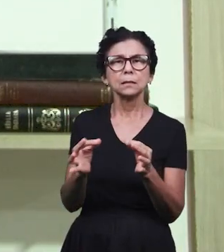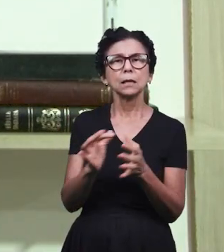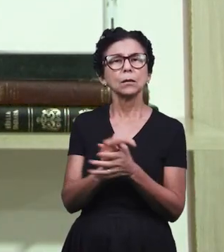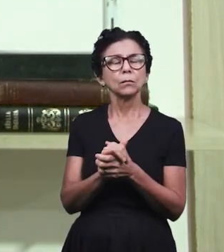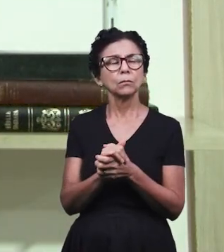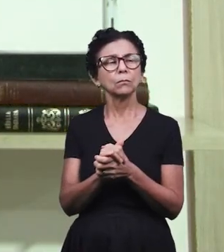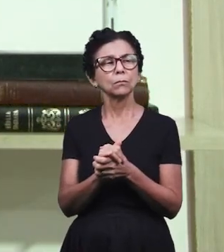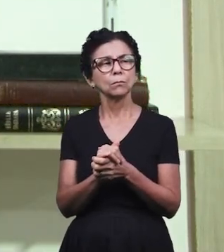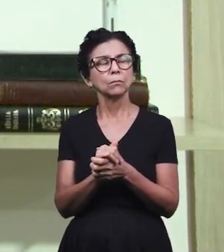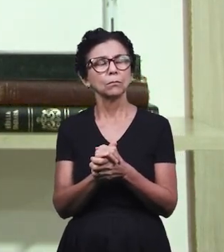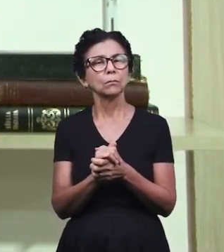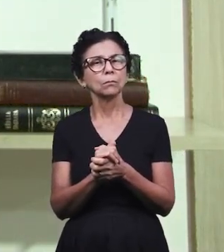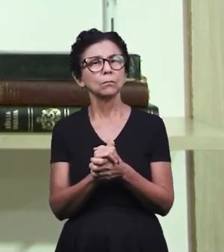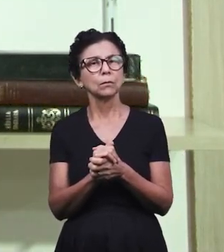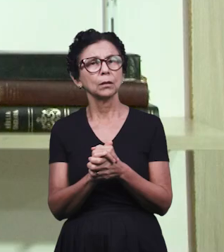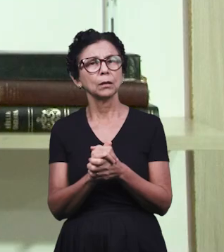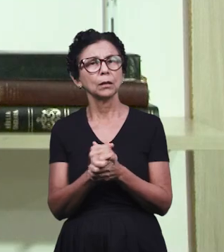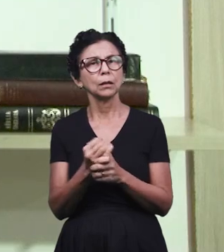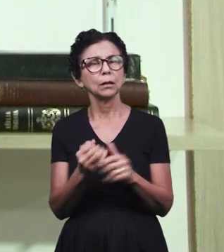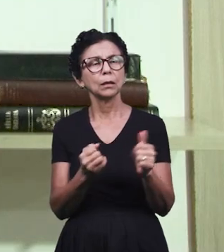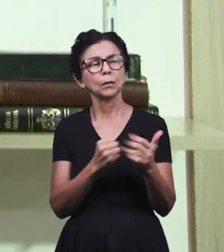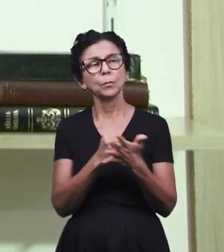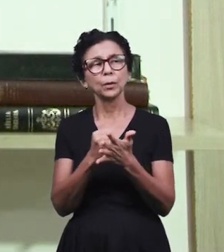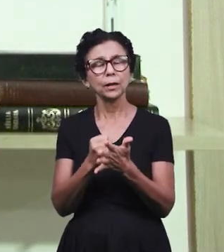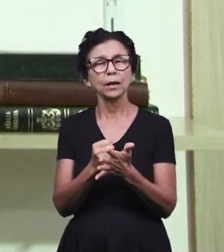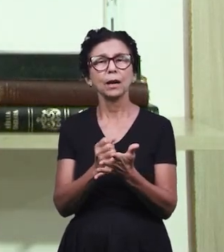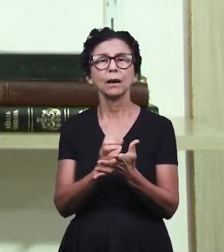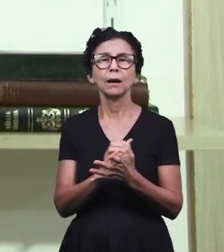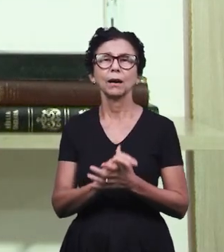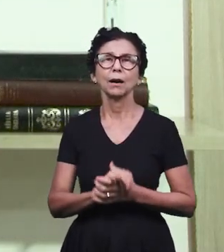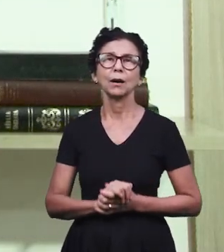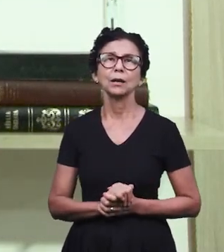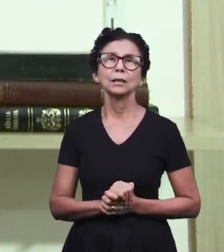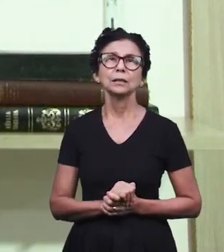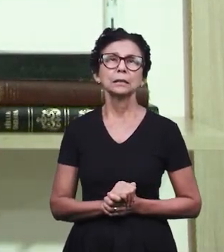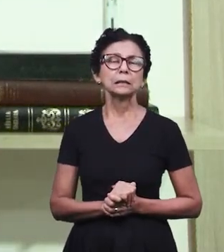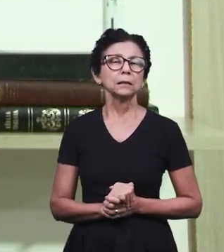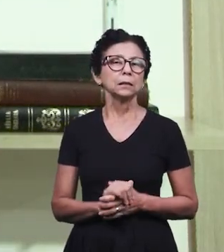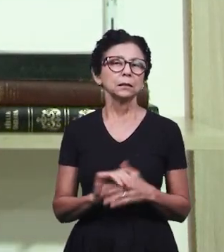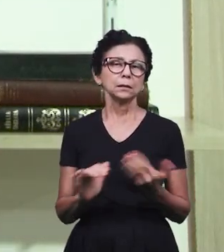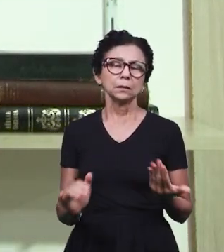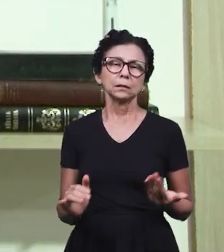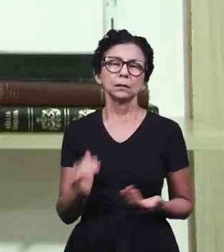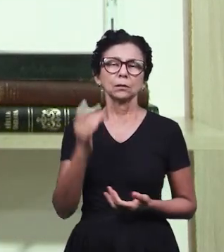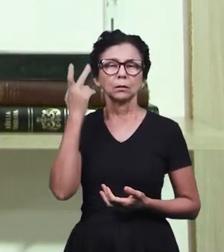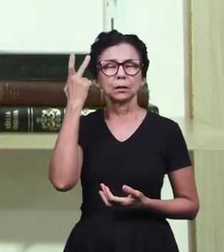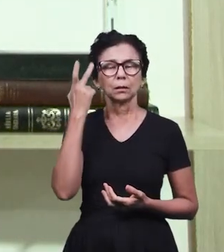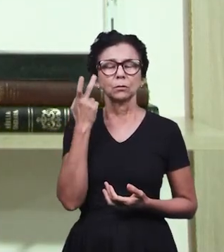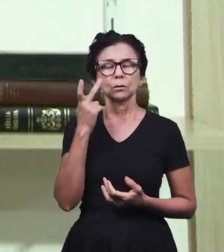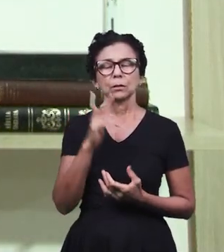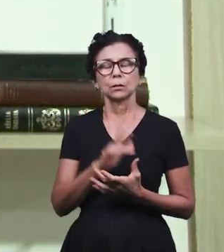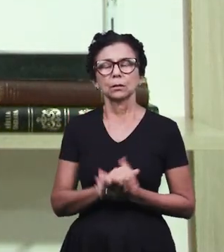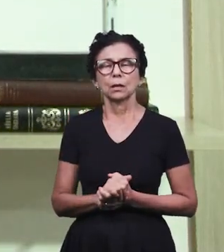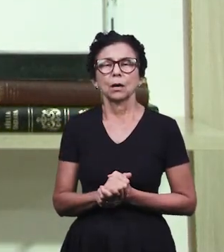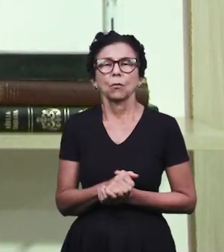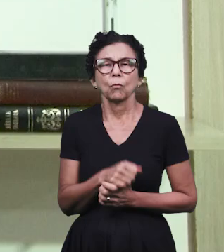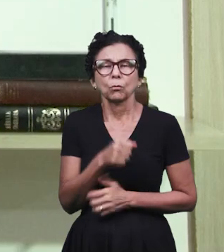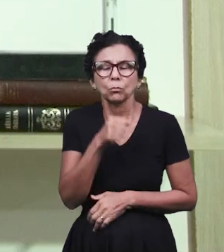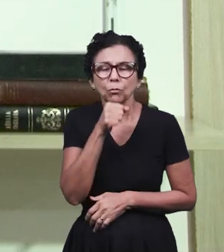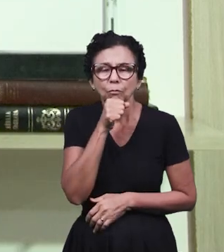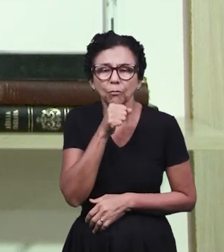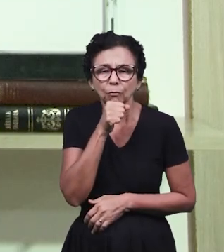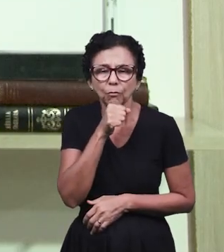igreja. Com o processo de envelhecimento, há uma redução natural da mobilidade, da visão e